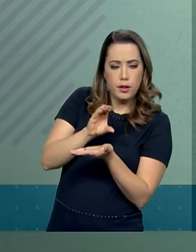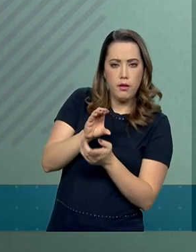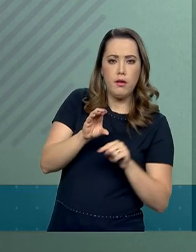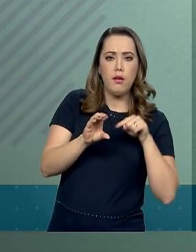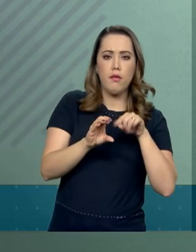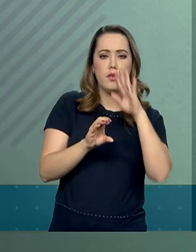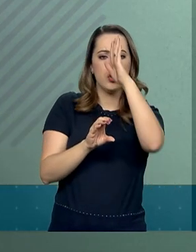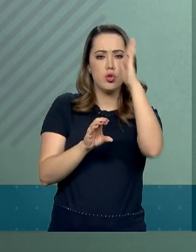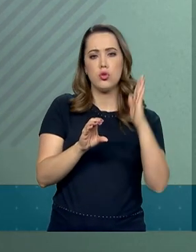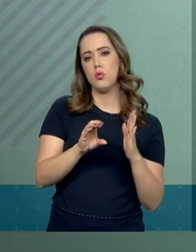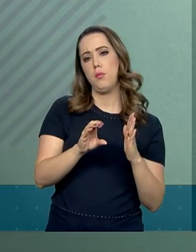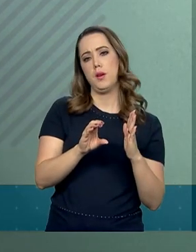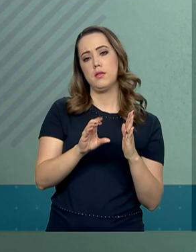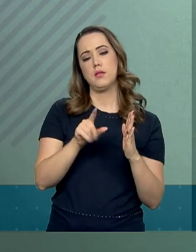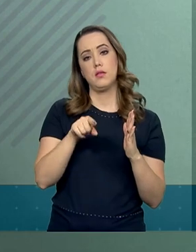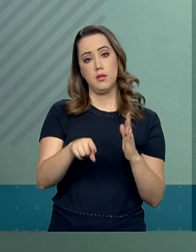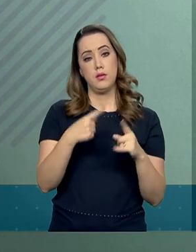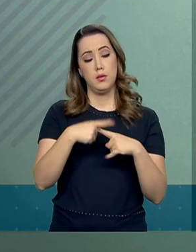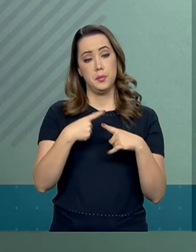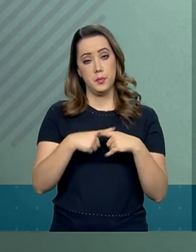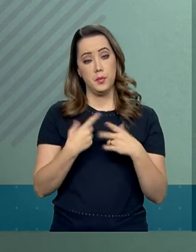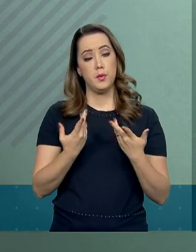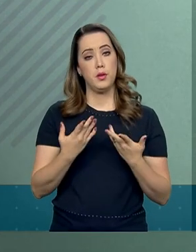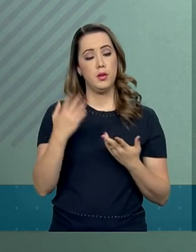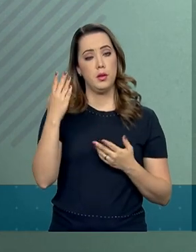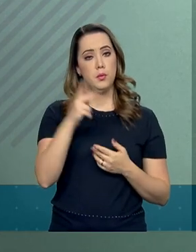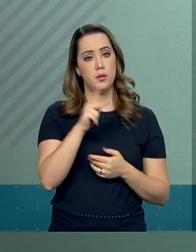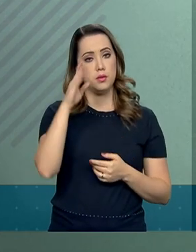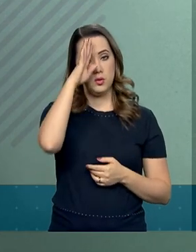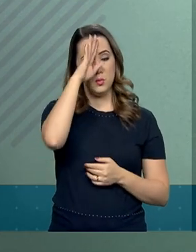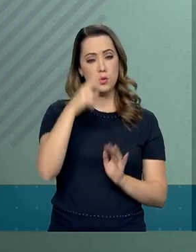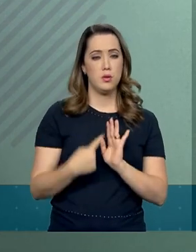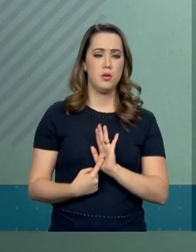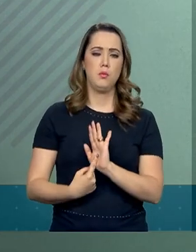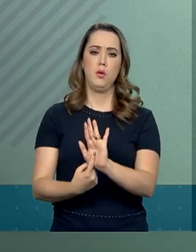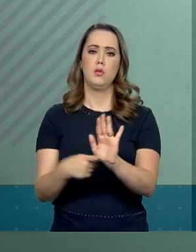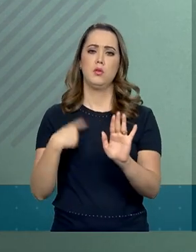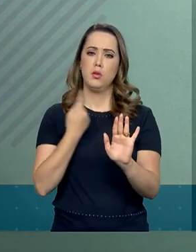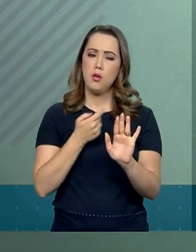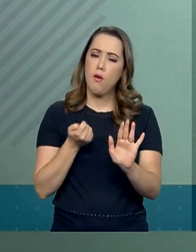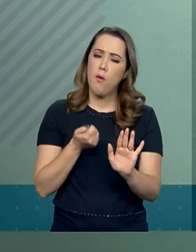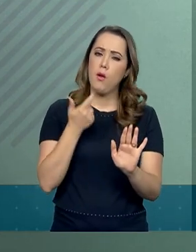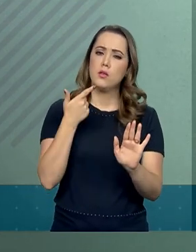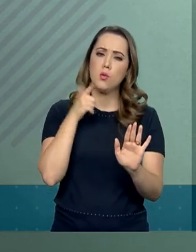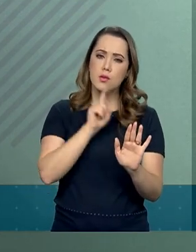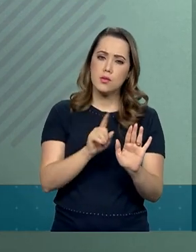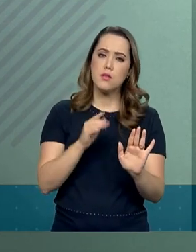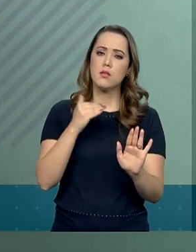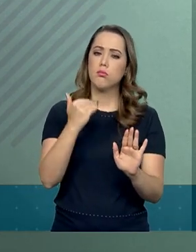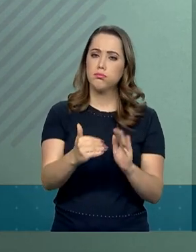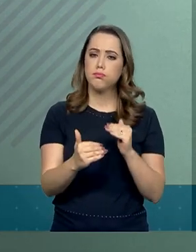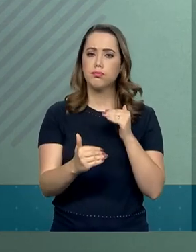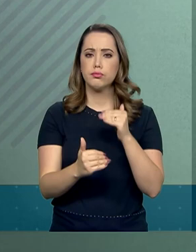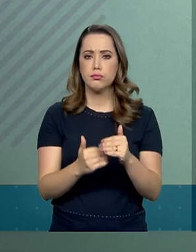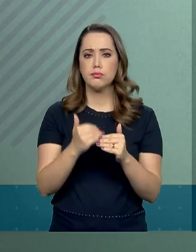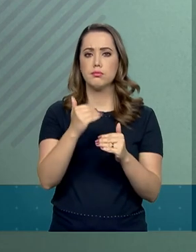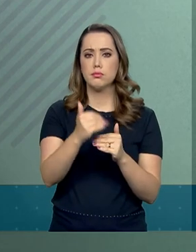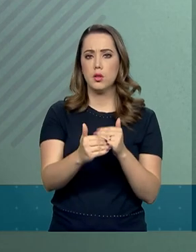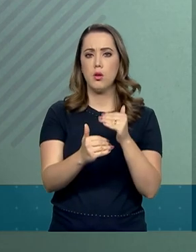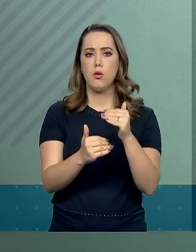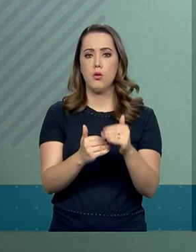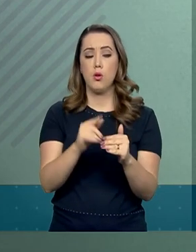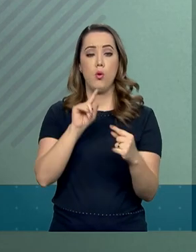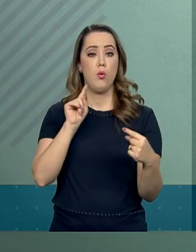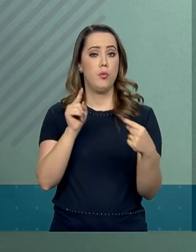presidente jair impulsionado indica que nós estamos próximos de ir conquistando pouco a pouco os objetivos